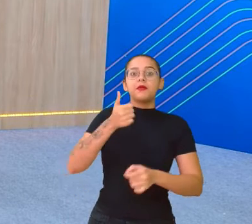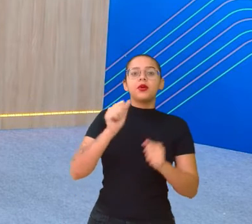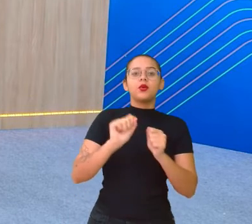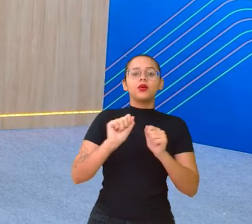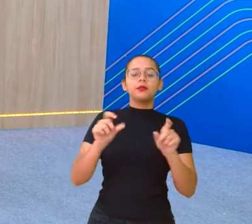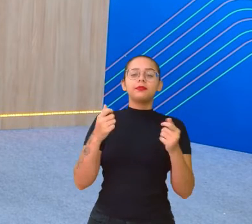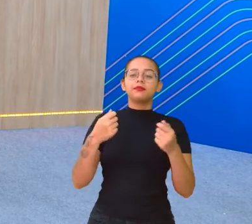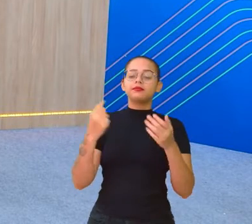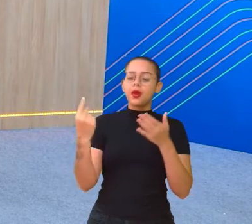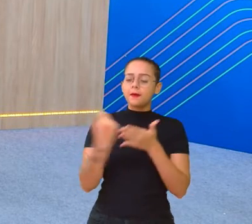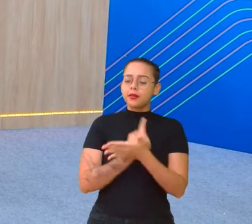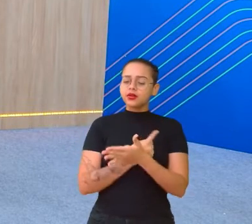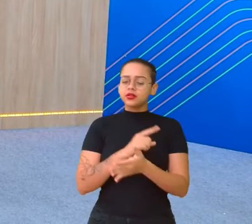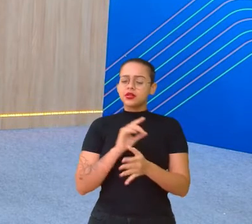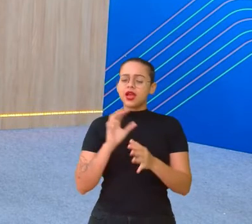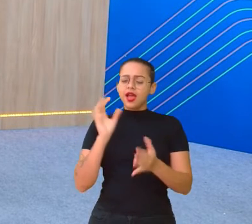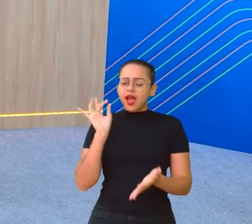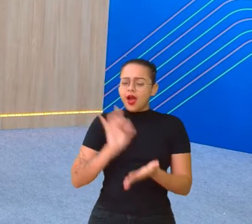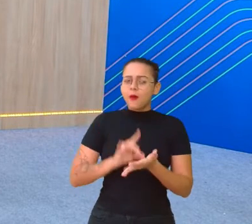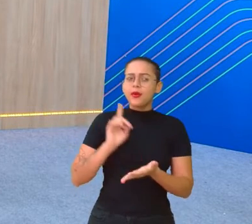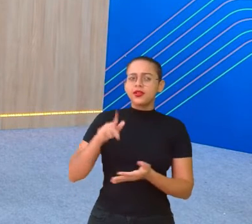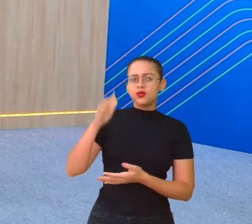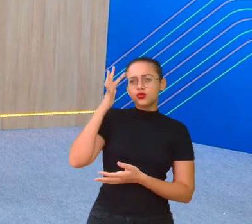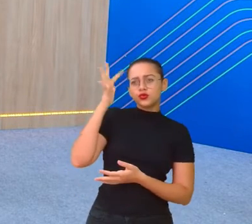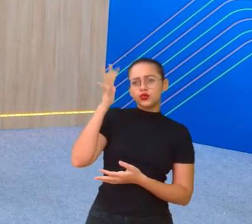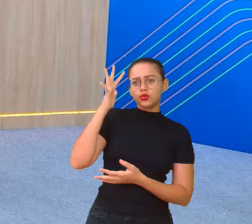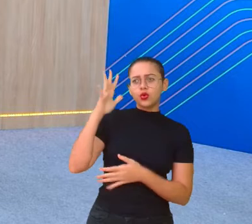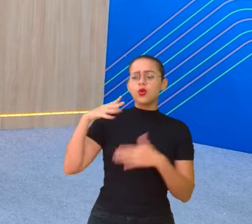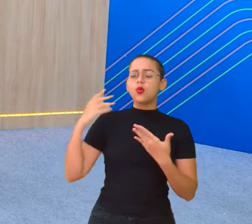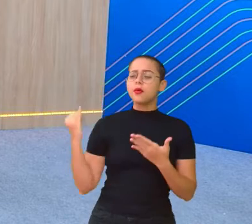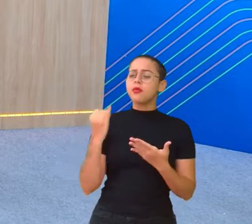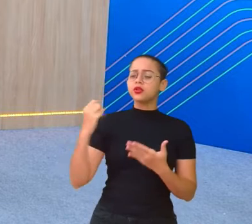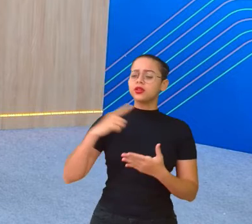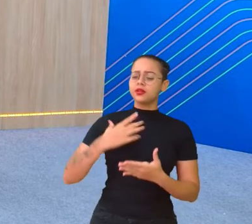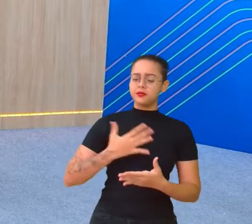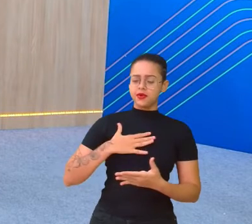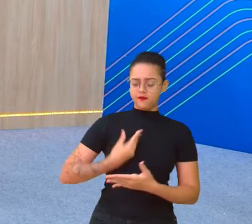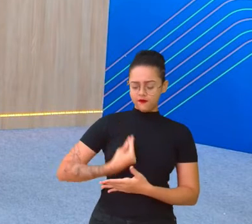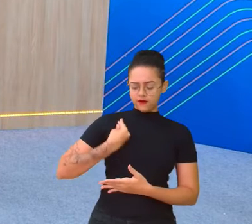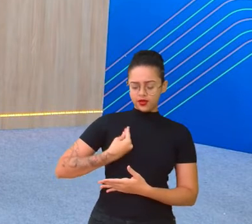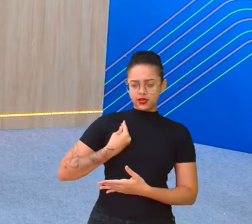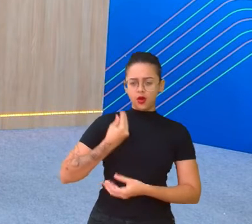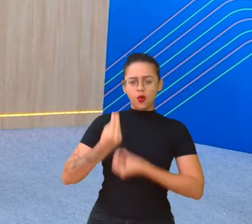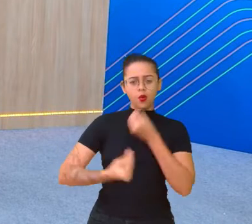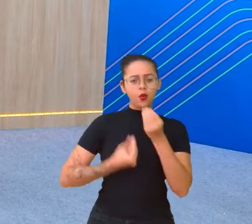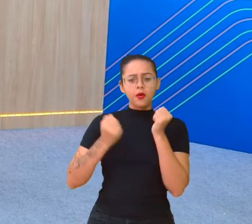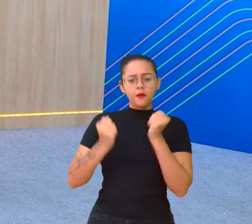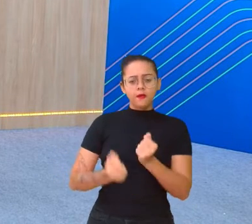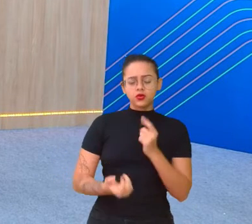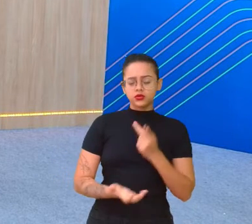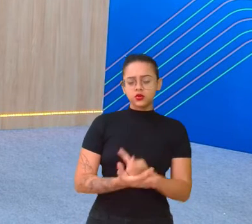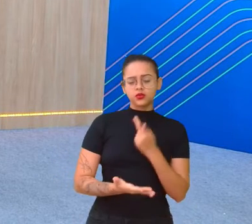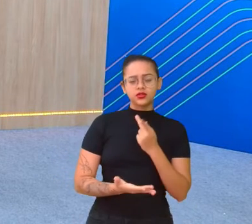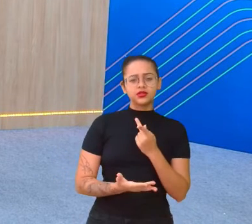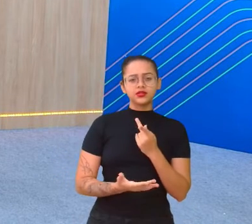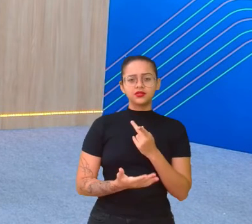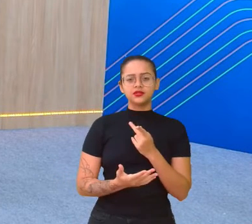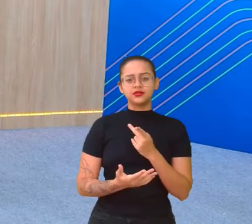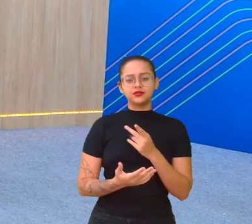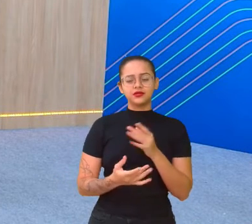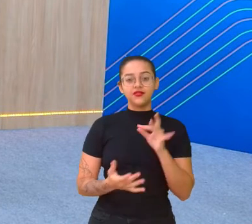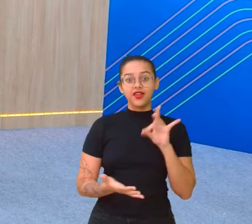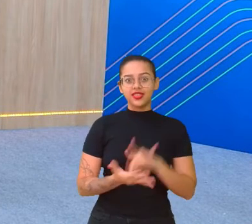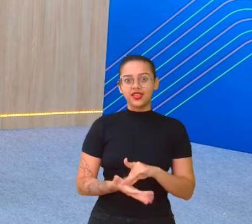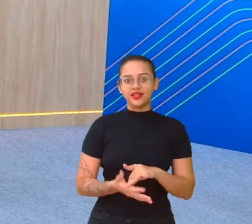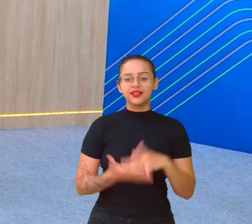essa pergunta: isso realmente é um sonho? Qual a importância que ele tem em minha vida? Como é que eu posso realizar esse sonho? Então a gente